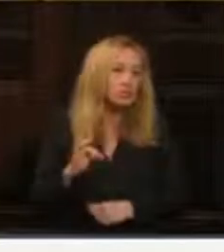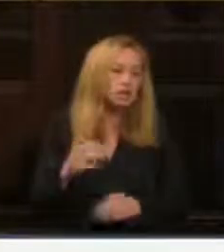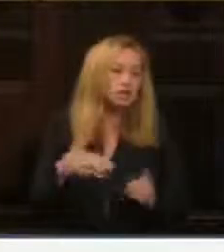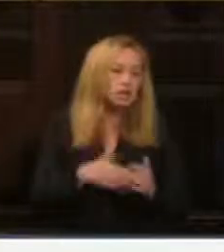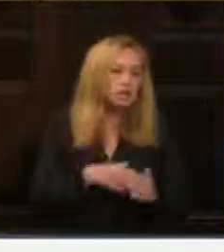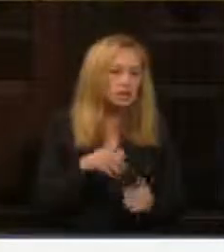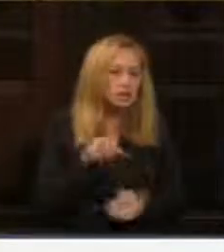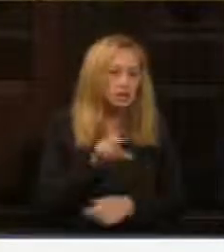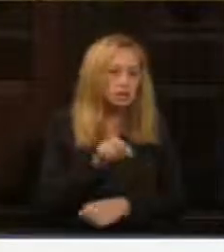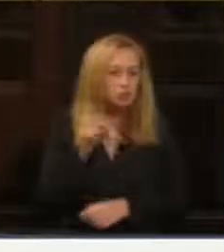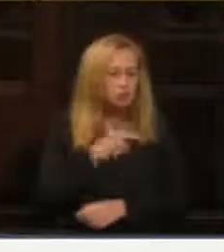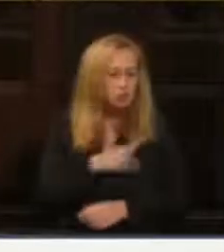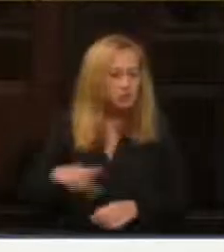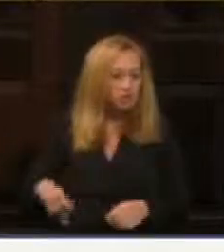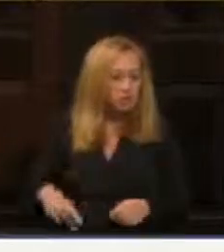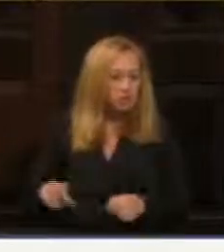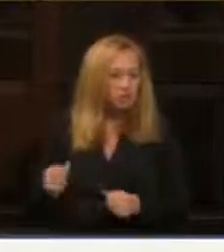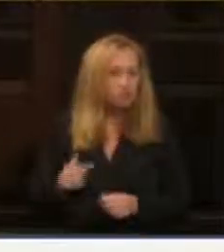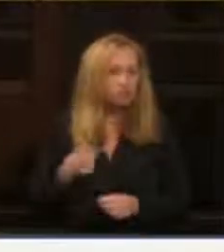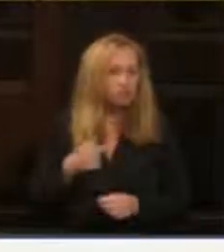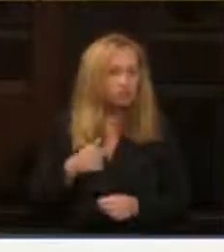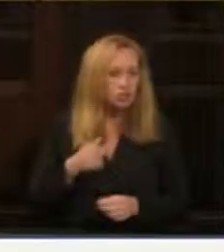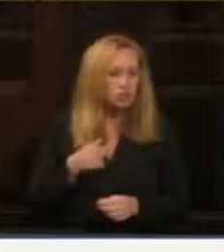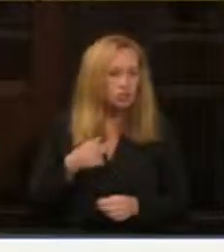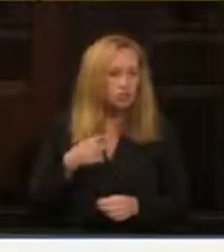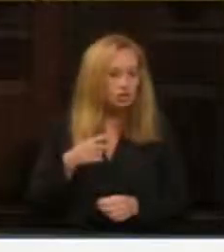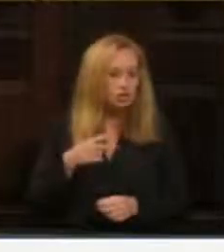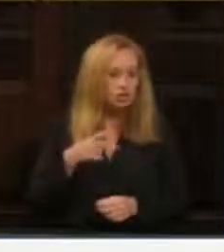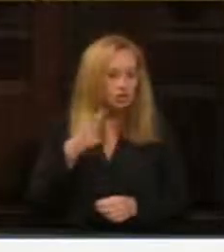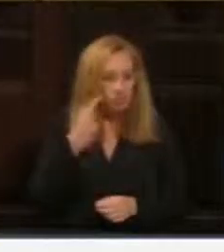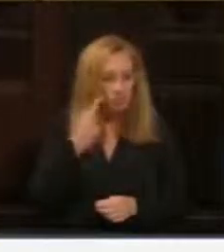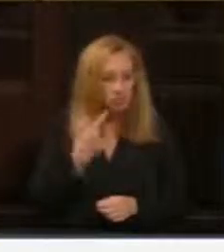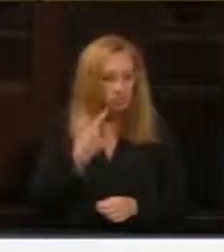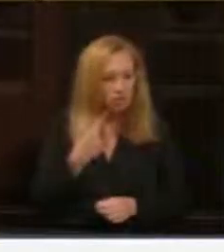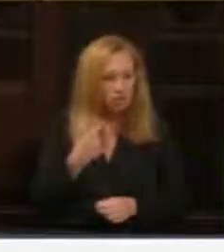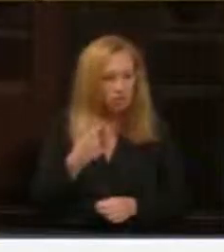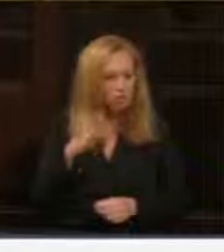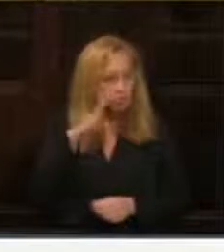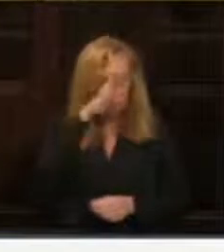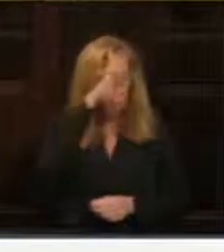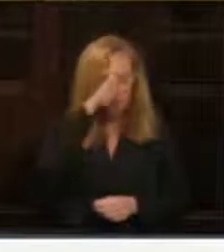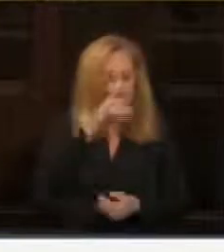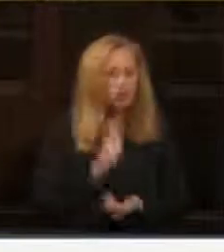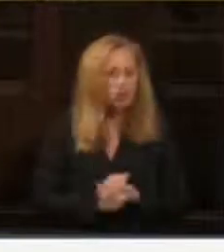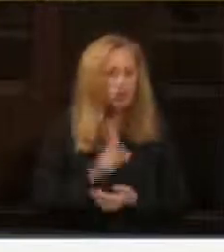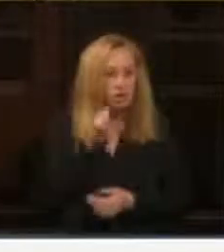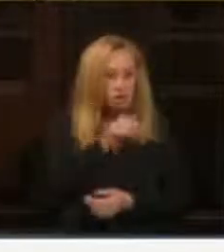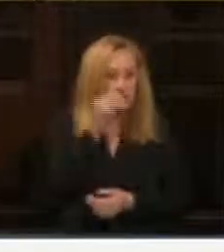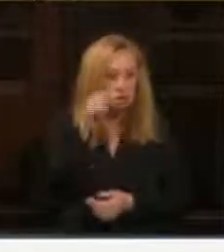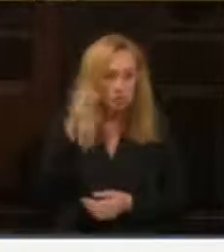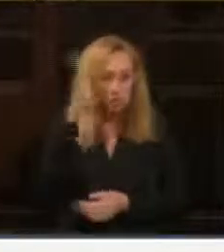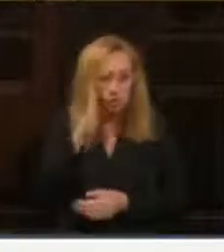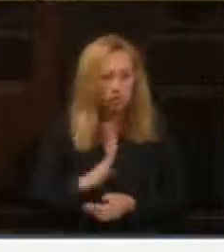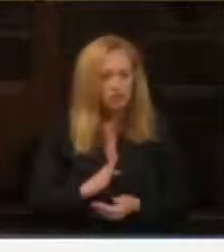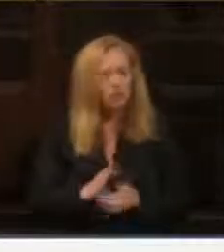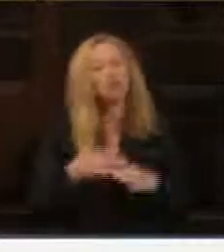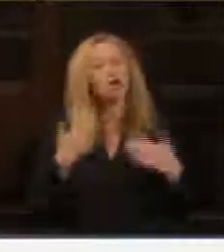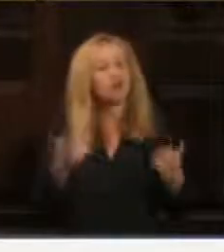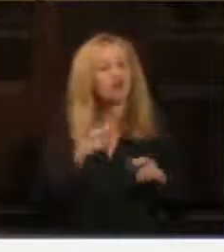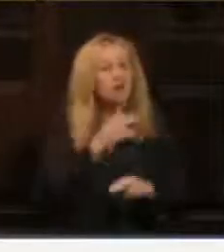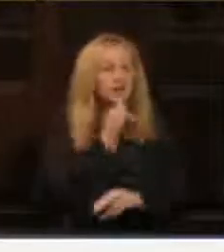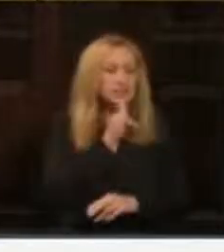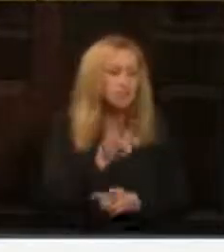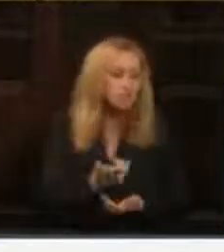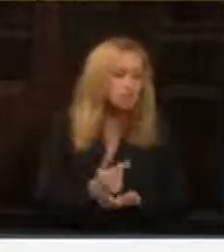quando eu entendi que o Bolsonaro significava uma alternativa autoritária para o Brasil que deveria ser derrotada. Agora, por exemplo, dizer